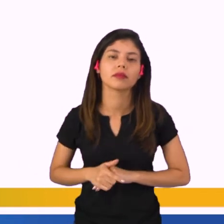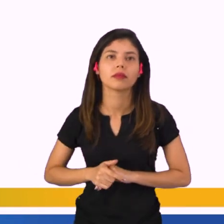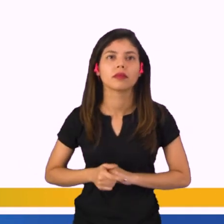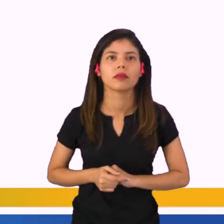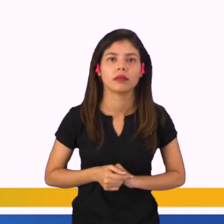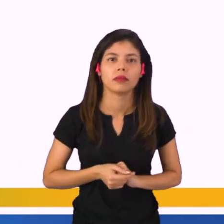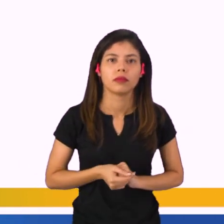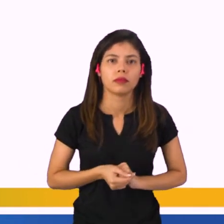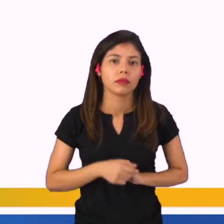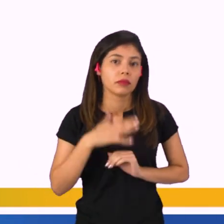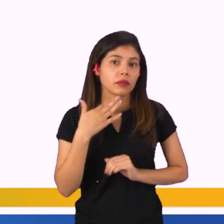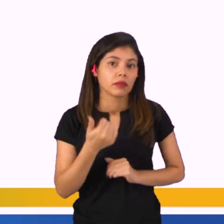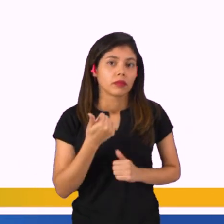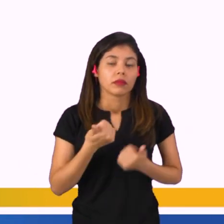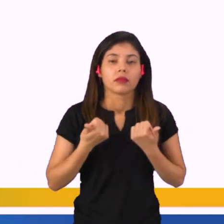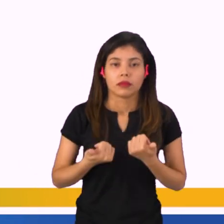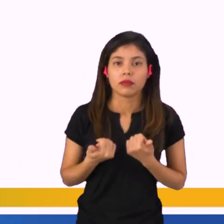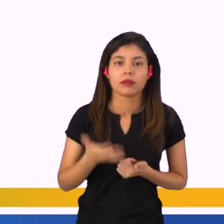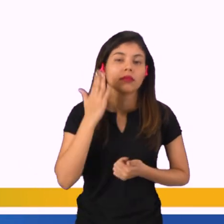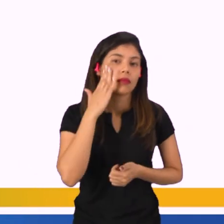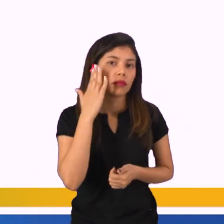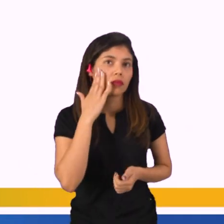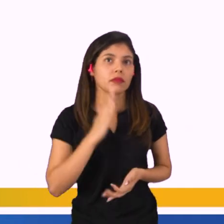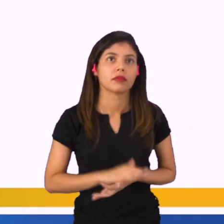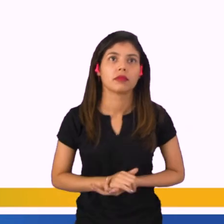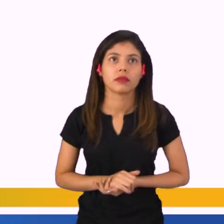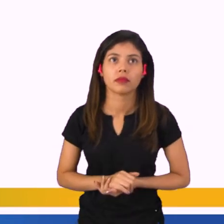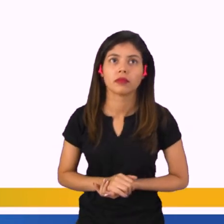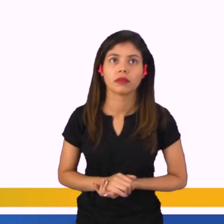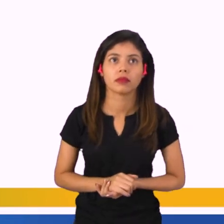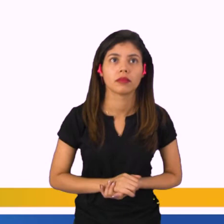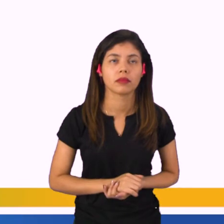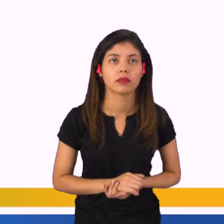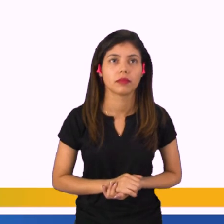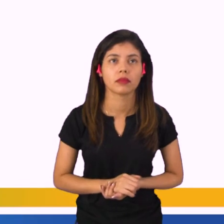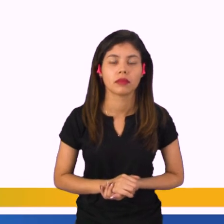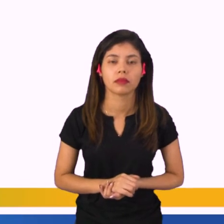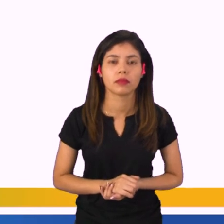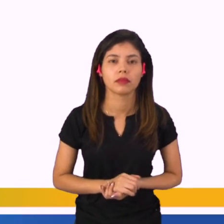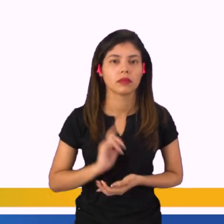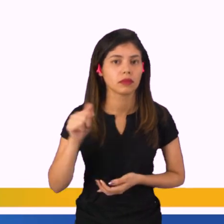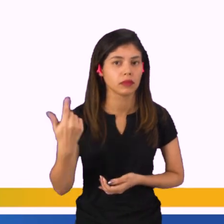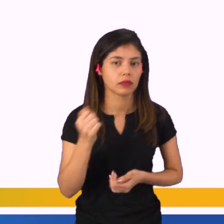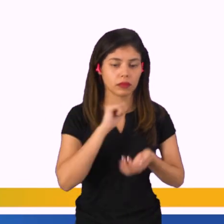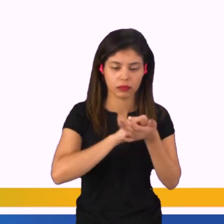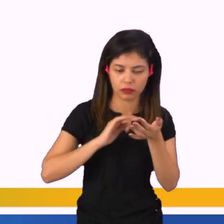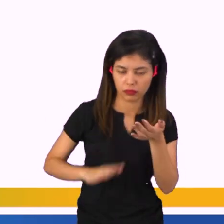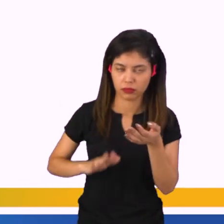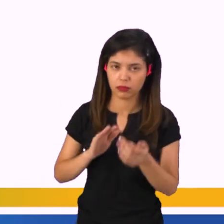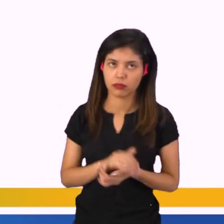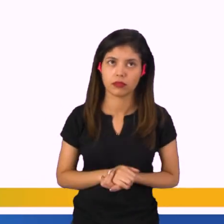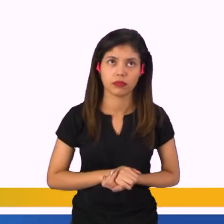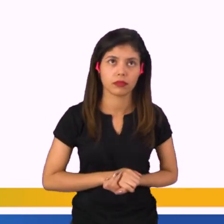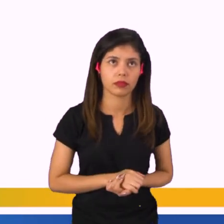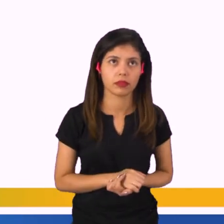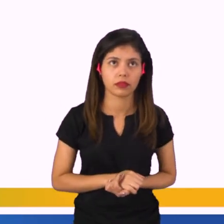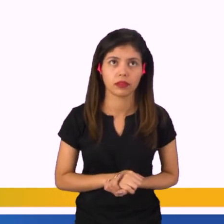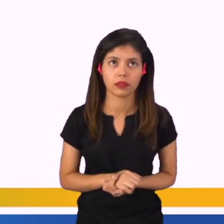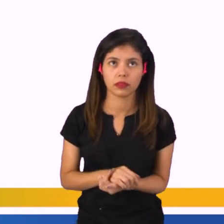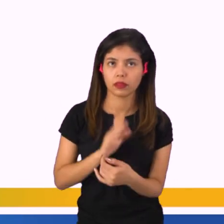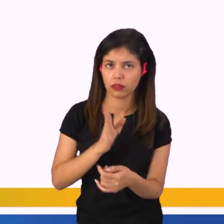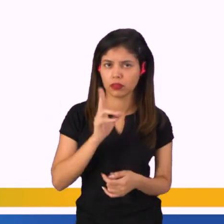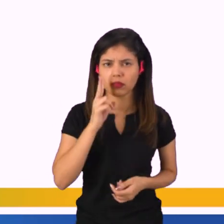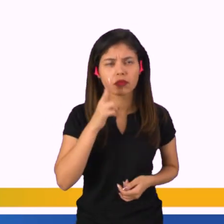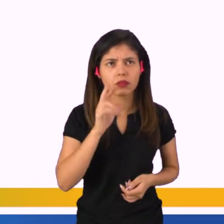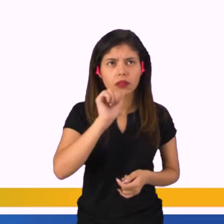0,002 quilogramas. Tudo bem? Você compreendeu aí? Vamos resolver outro exercício